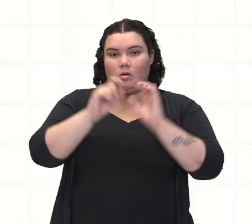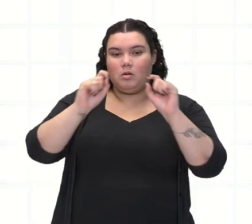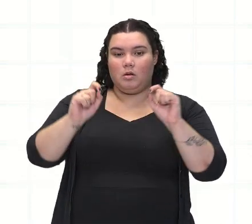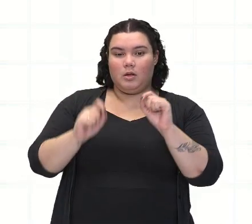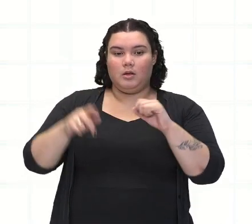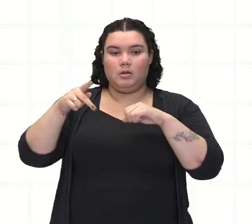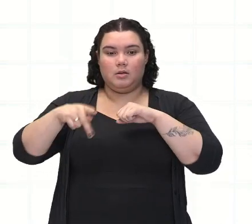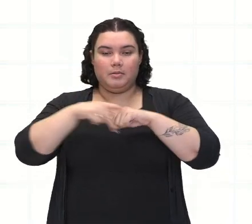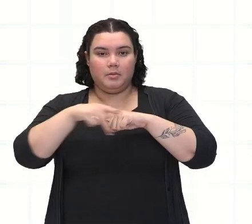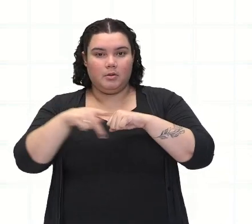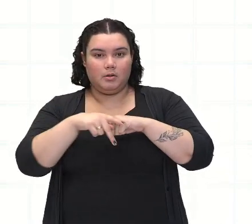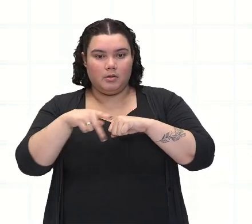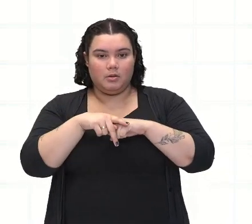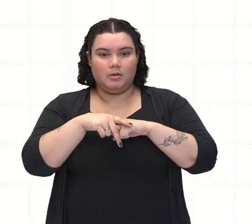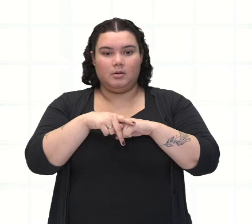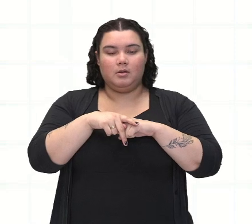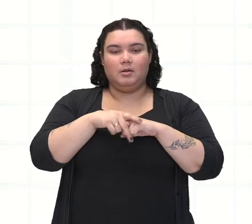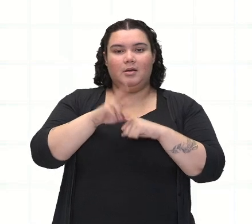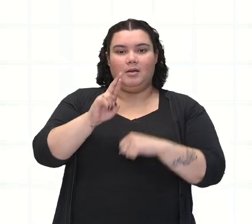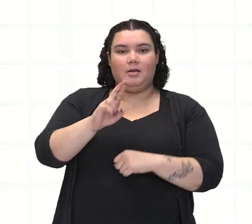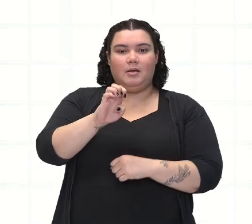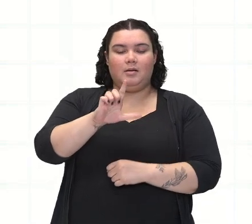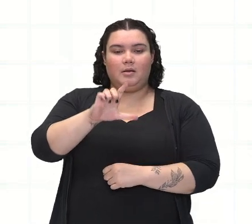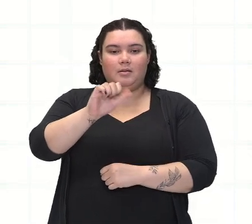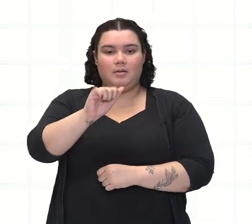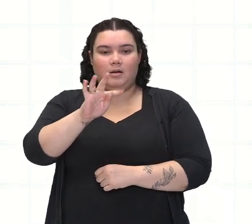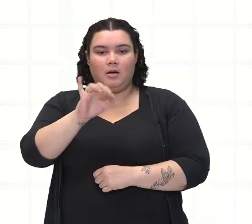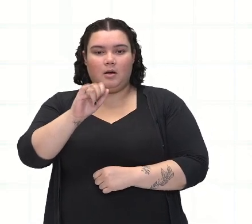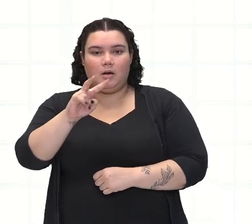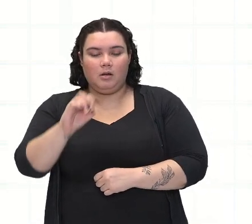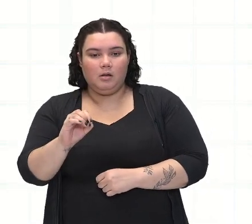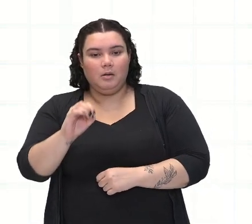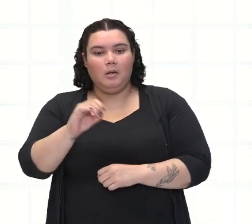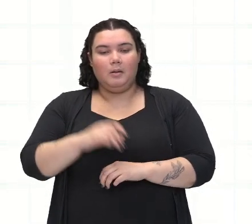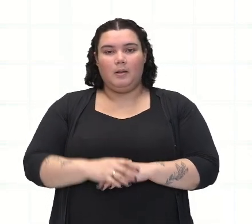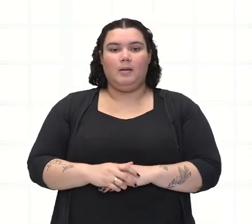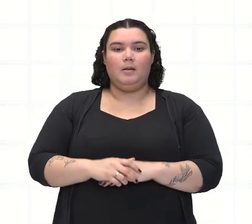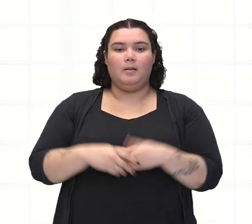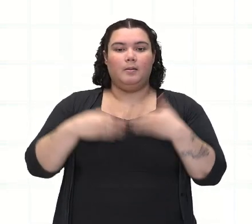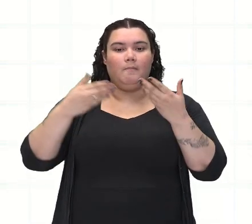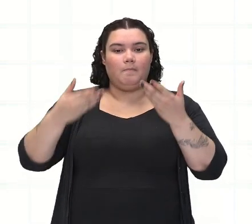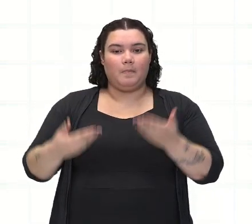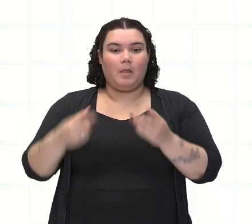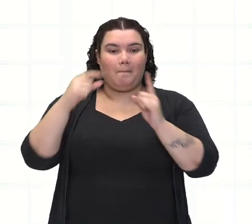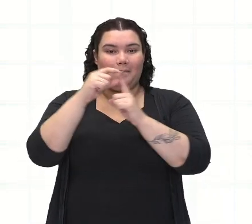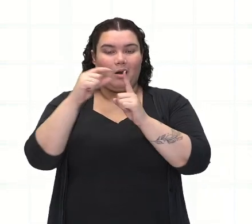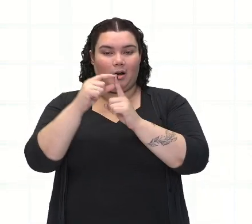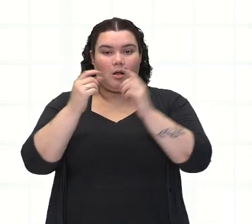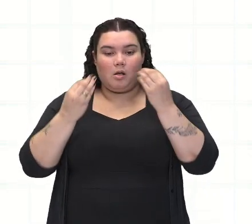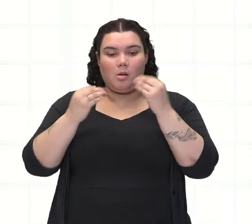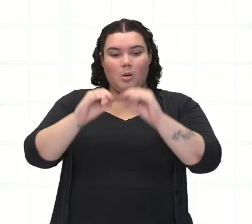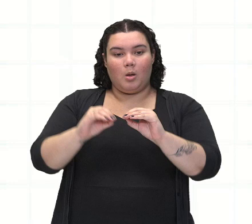relativo é isso, é retomar uma palavra mencionada